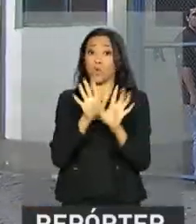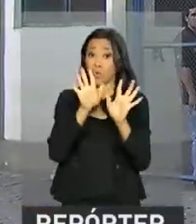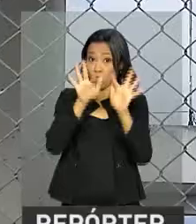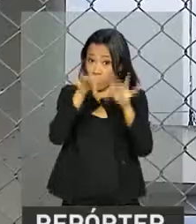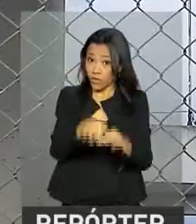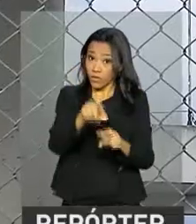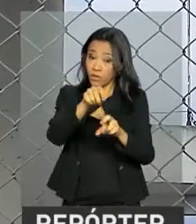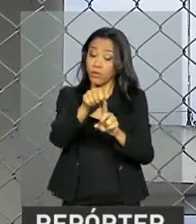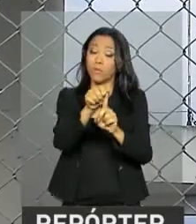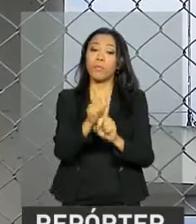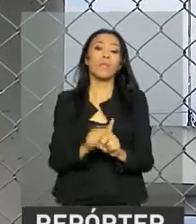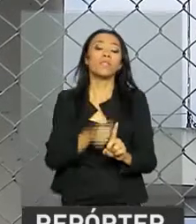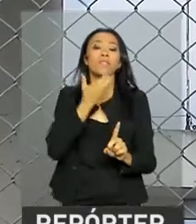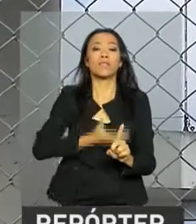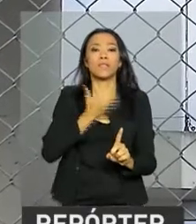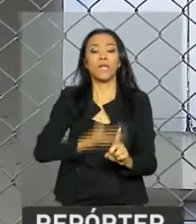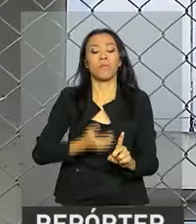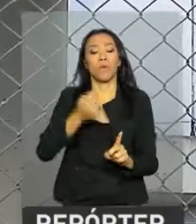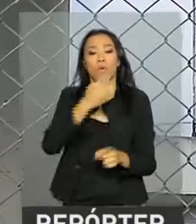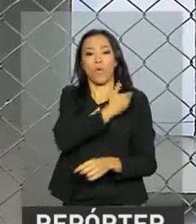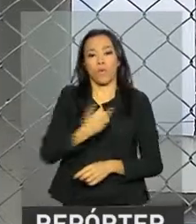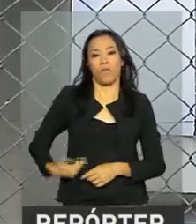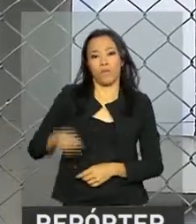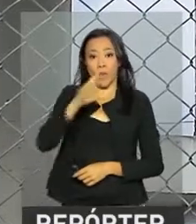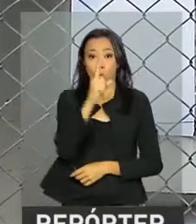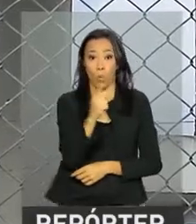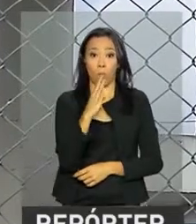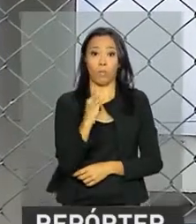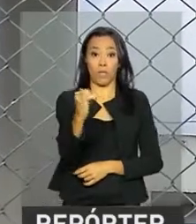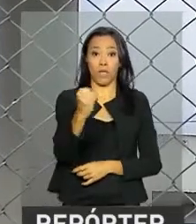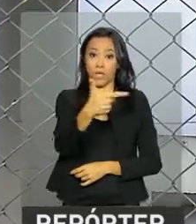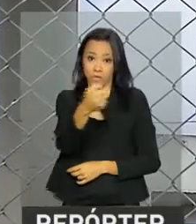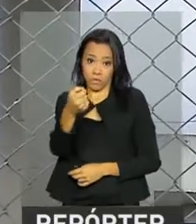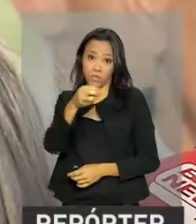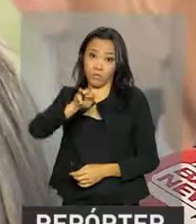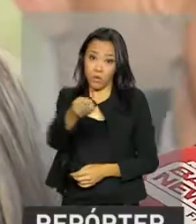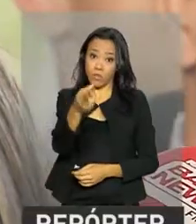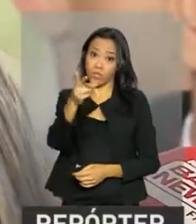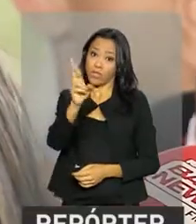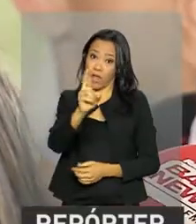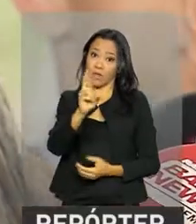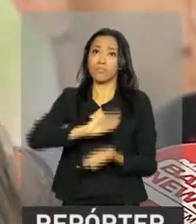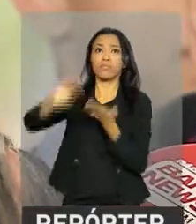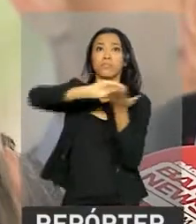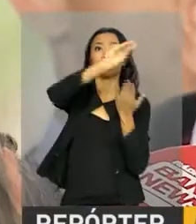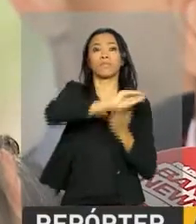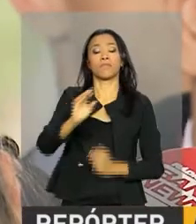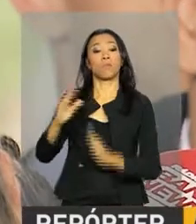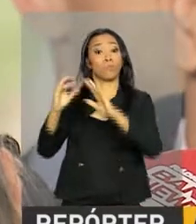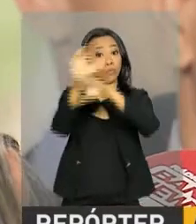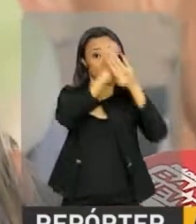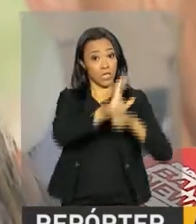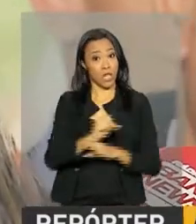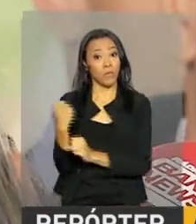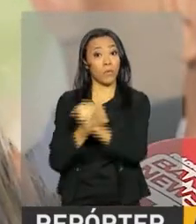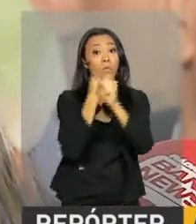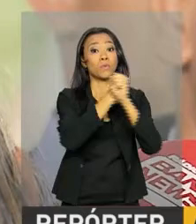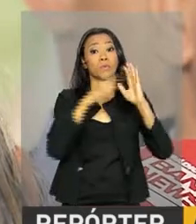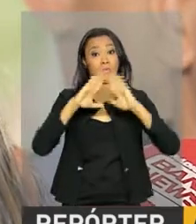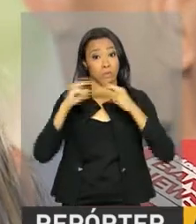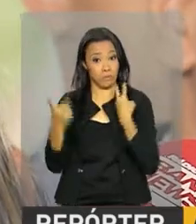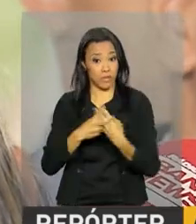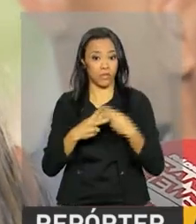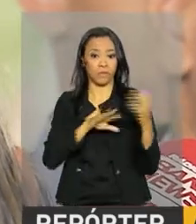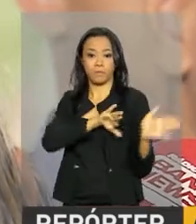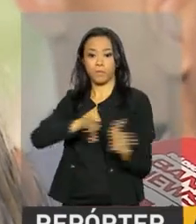governo federal destinou 1 bilhão e 200 milhões de reais para os estados não só para a construção de presídios e com que